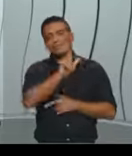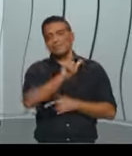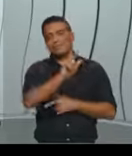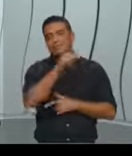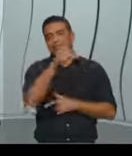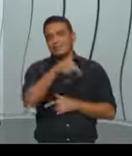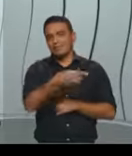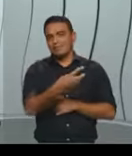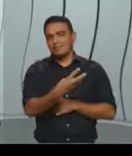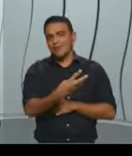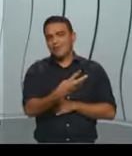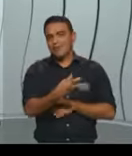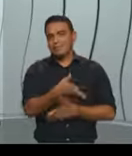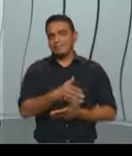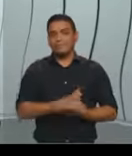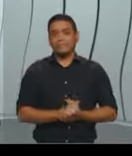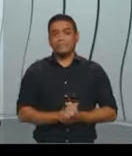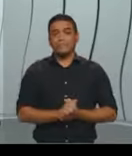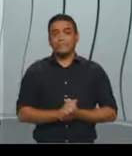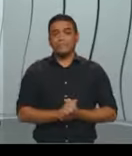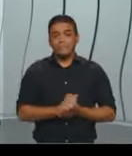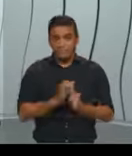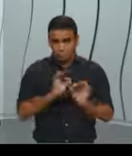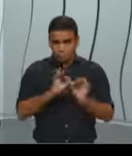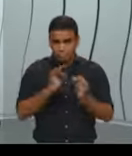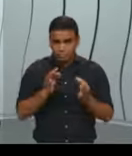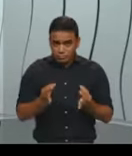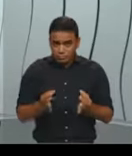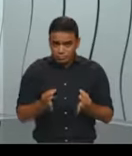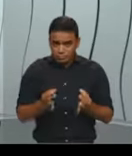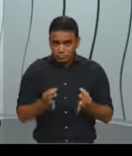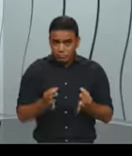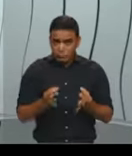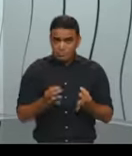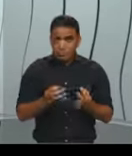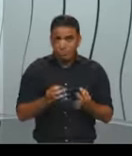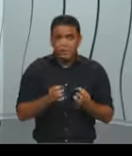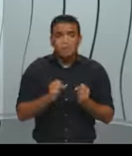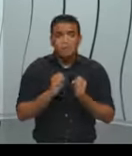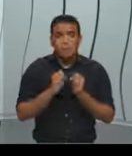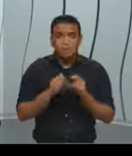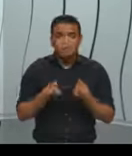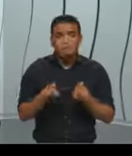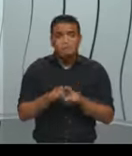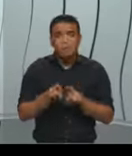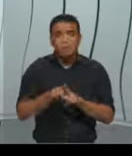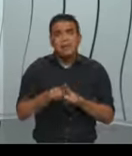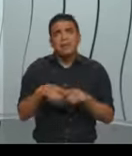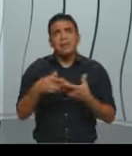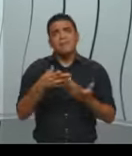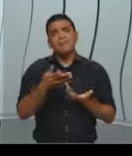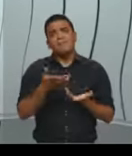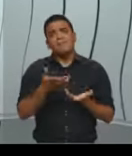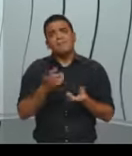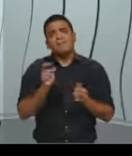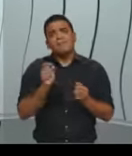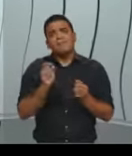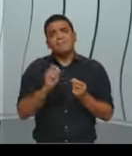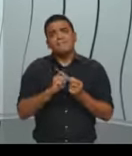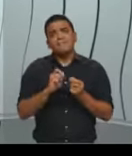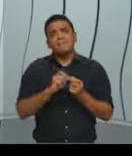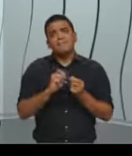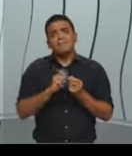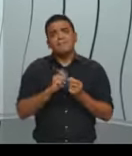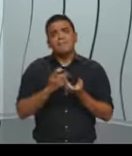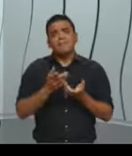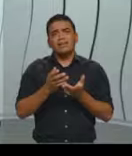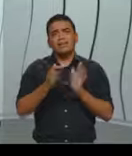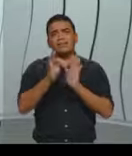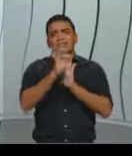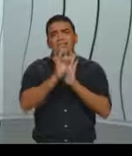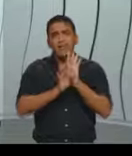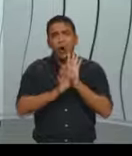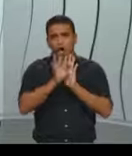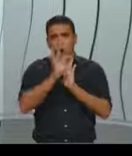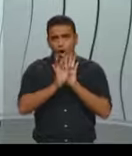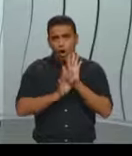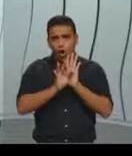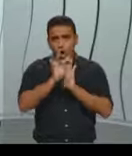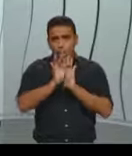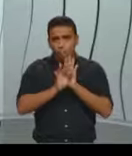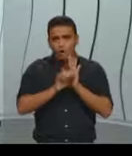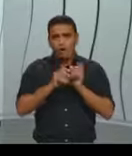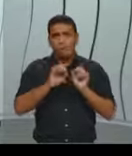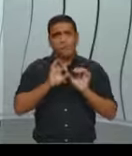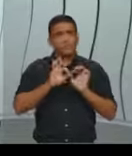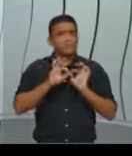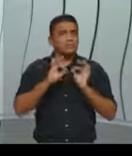Beleza? É simples. Daria simplesmente também para eu fazer, em vez de eu usar a própria fórmula que eu vou mostrar agora,